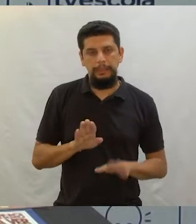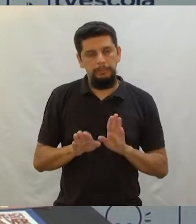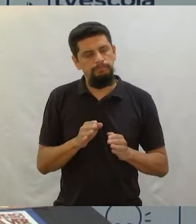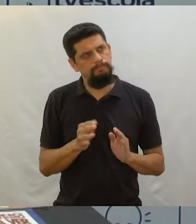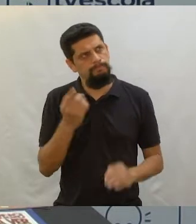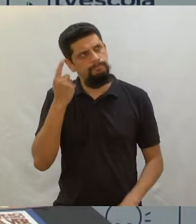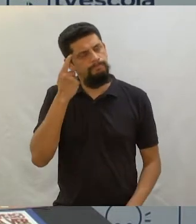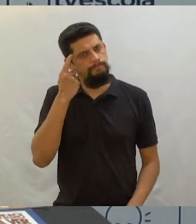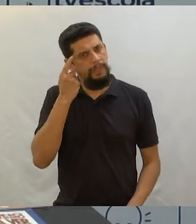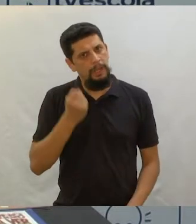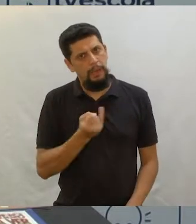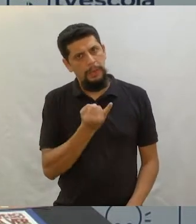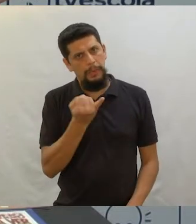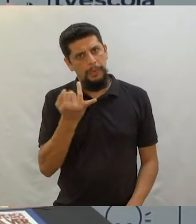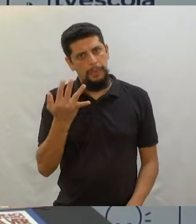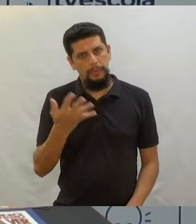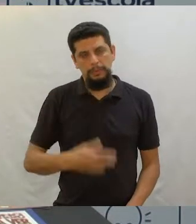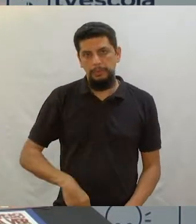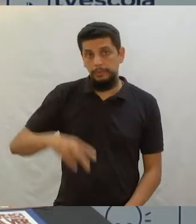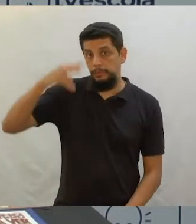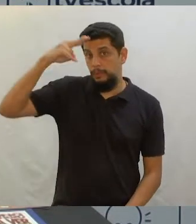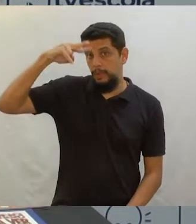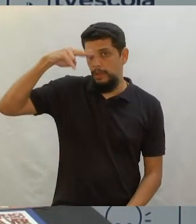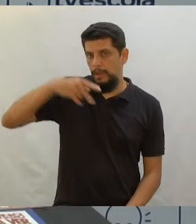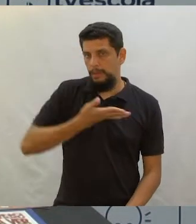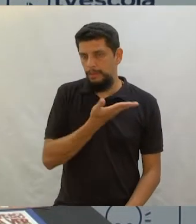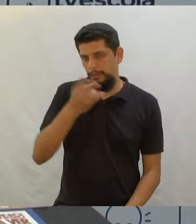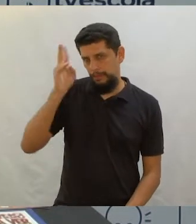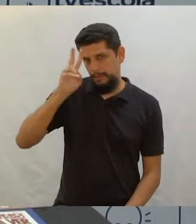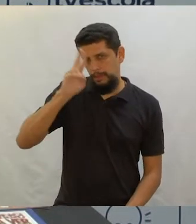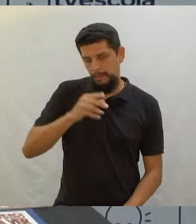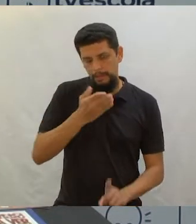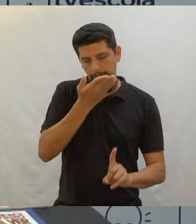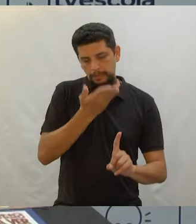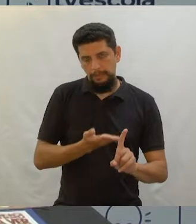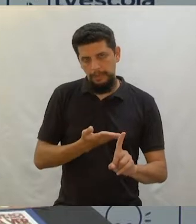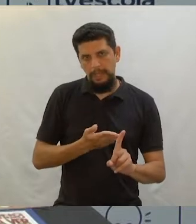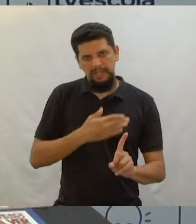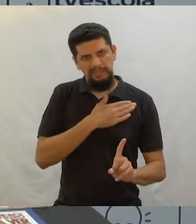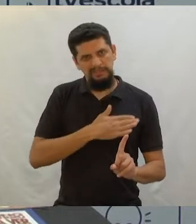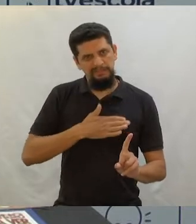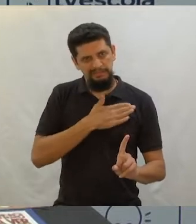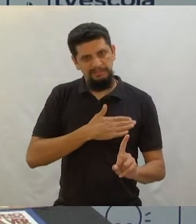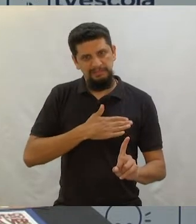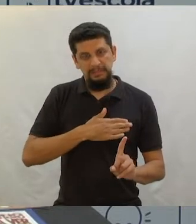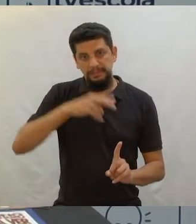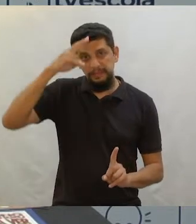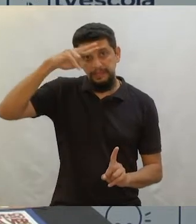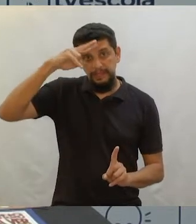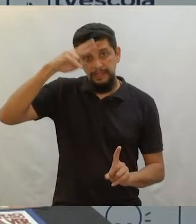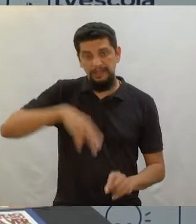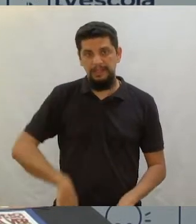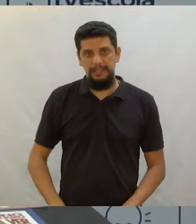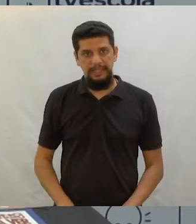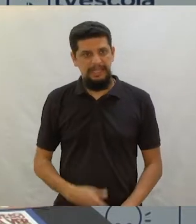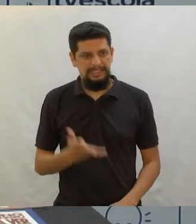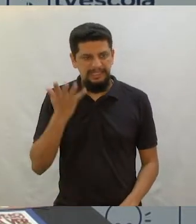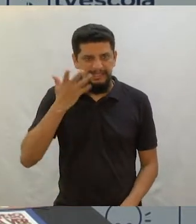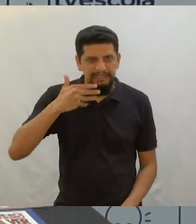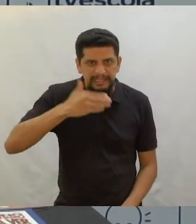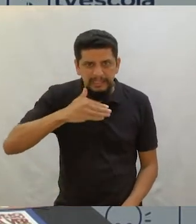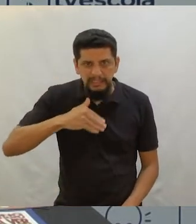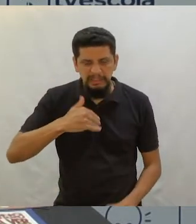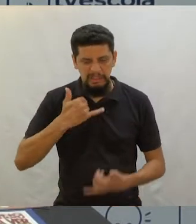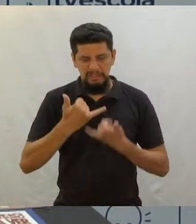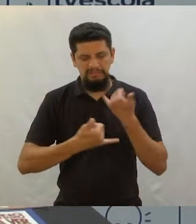identifica com algumas histórias né lembra o Pedrinho o Pedrinho gostava de qual história gostava da daquelas crianças que